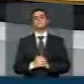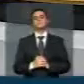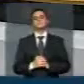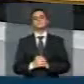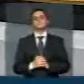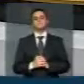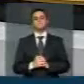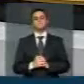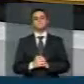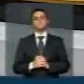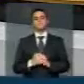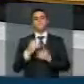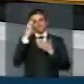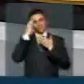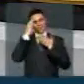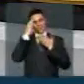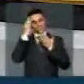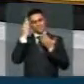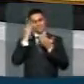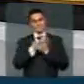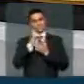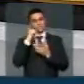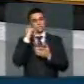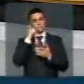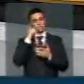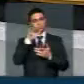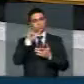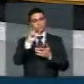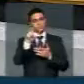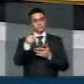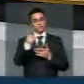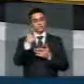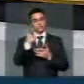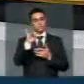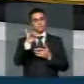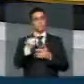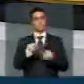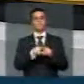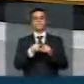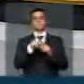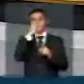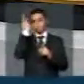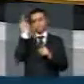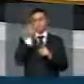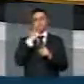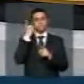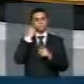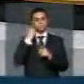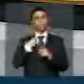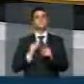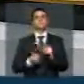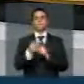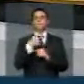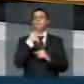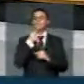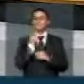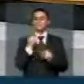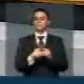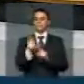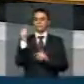Luiz Pitman, senhoras e senhores parlamentares, e eu sempre repito e